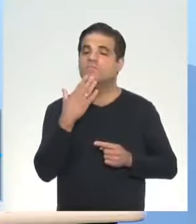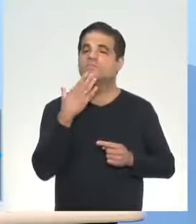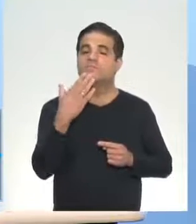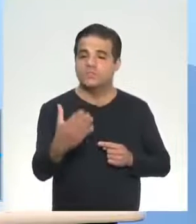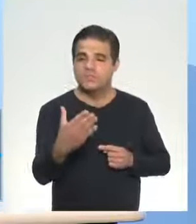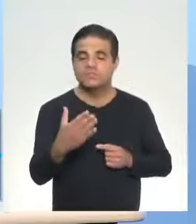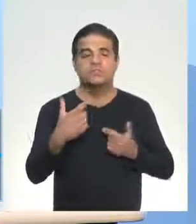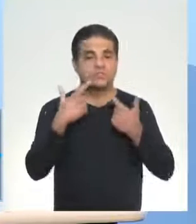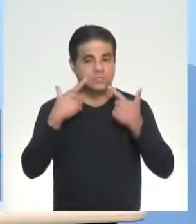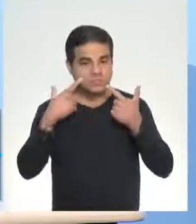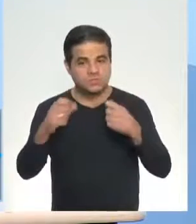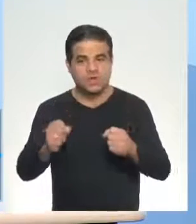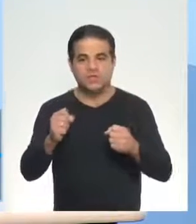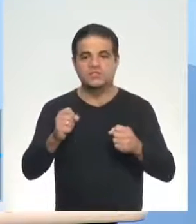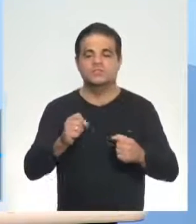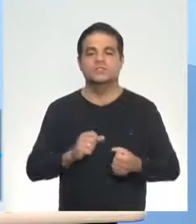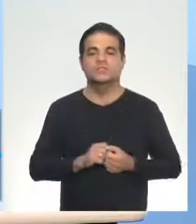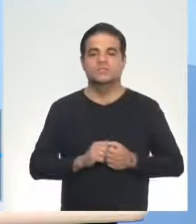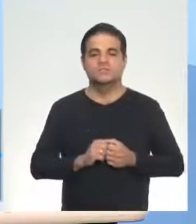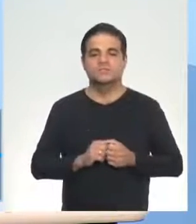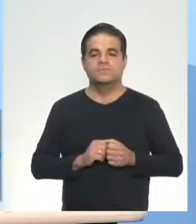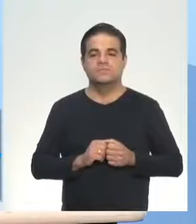pedido, a linguagem.